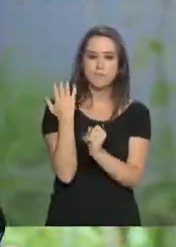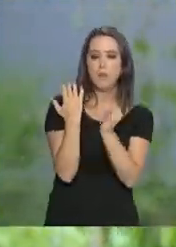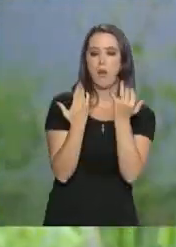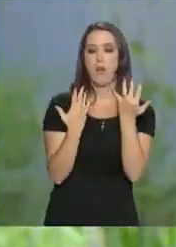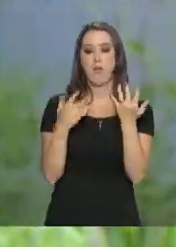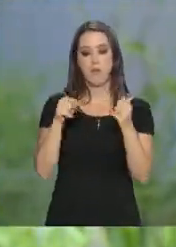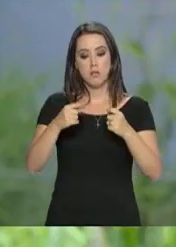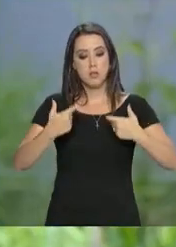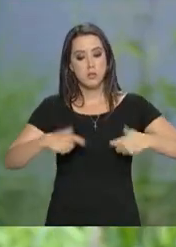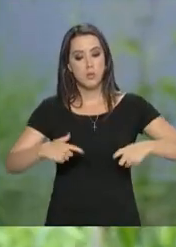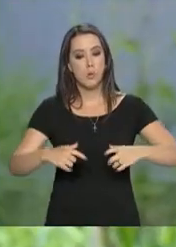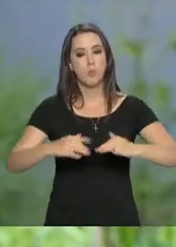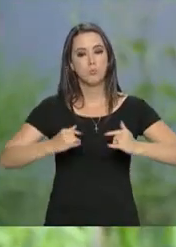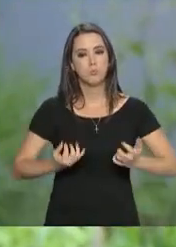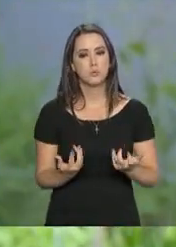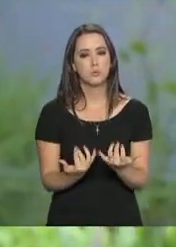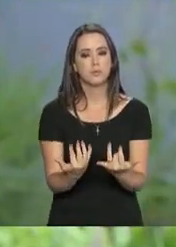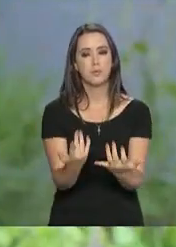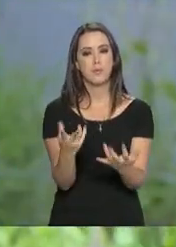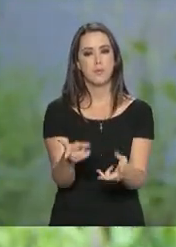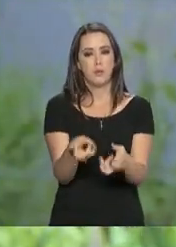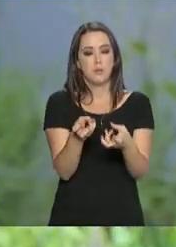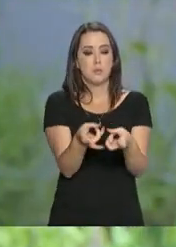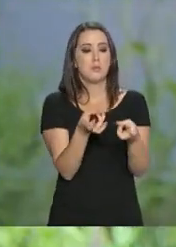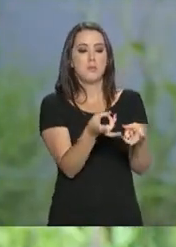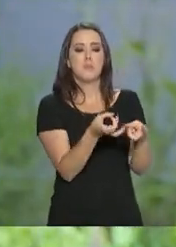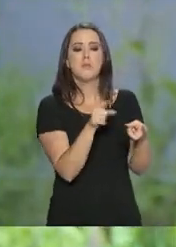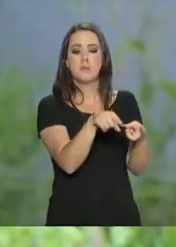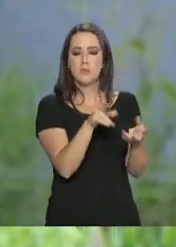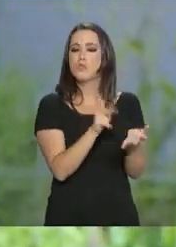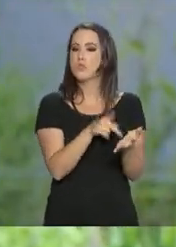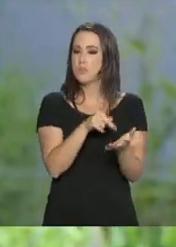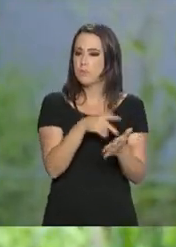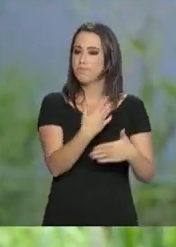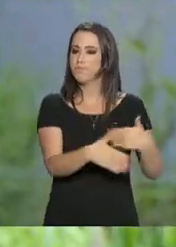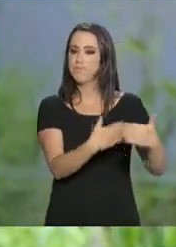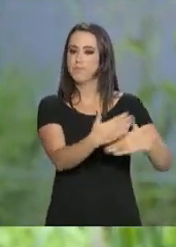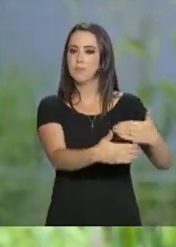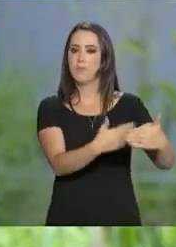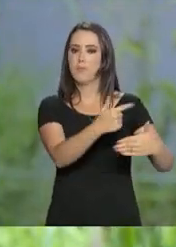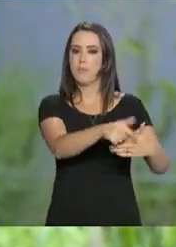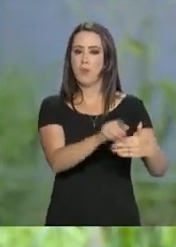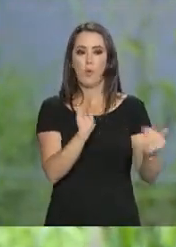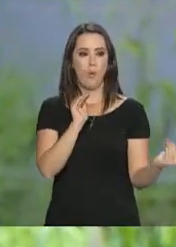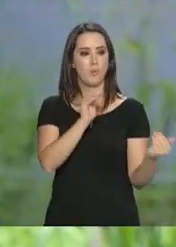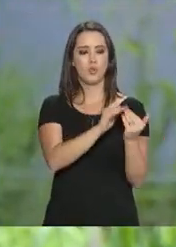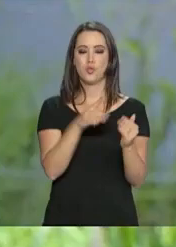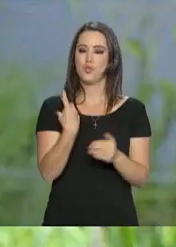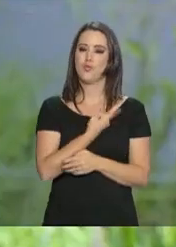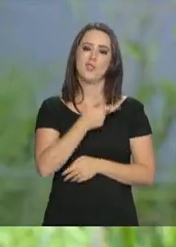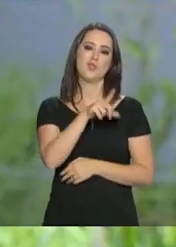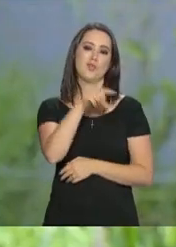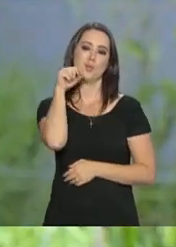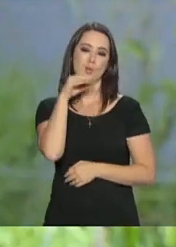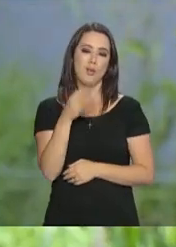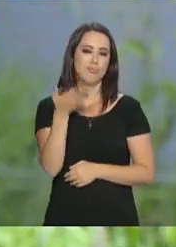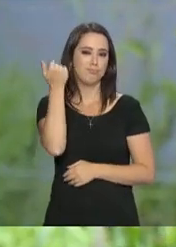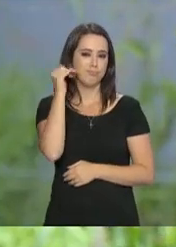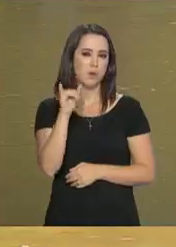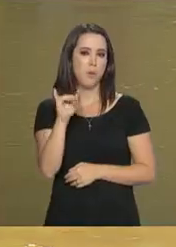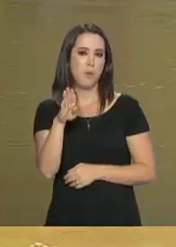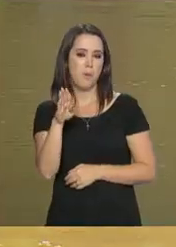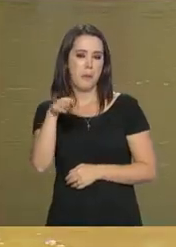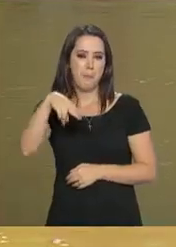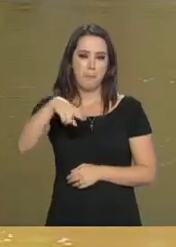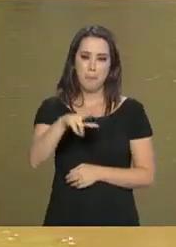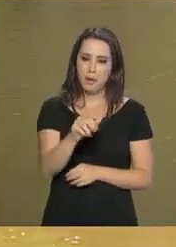dessa vegetação, para ver se realmente ela entra aí nas metas que a gente definiu, junto ao Ibama.